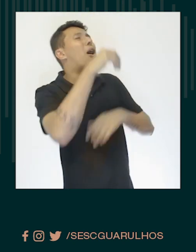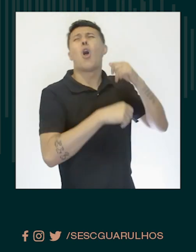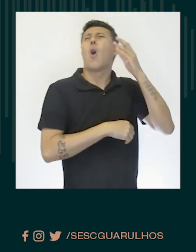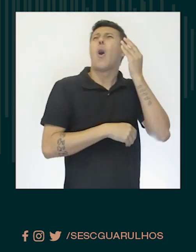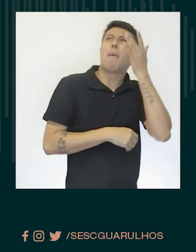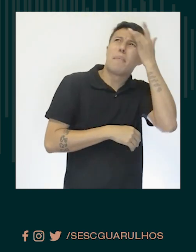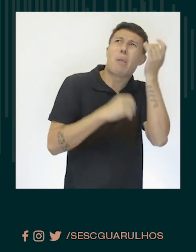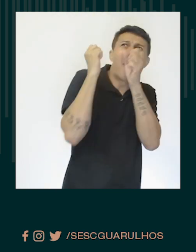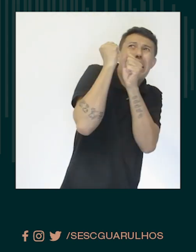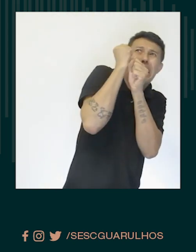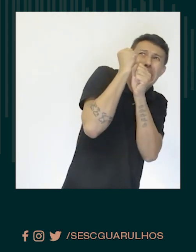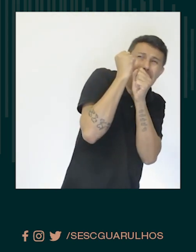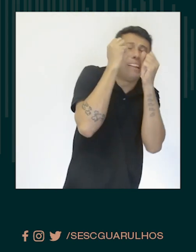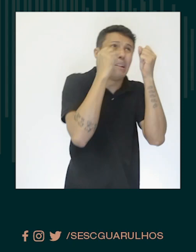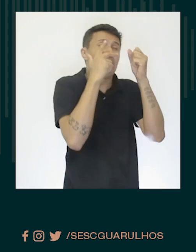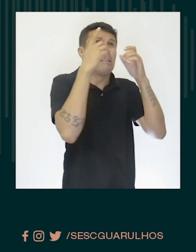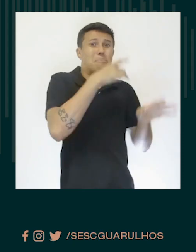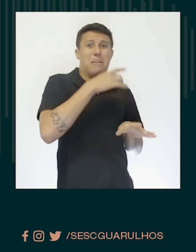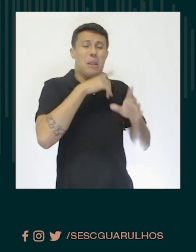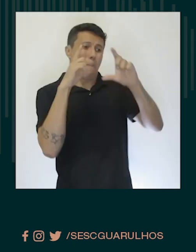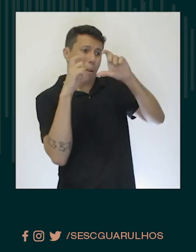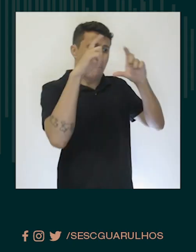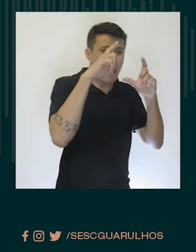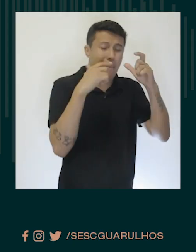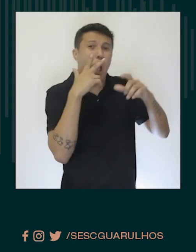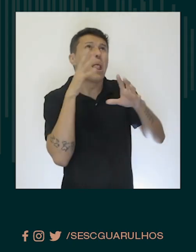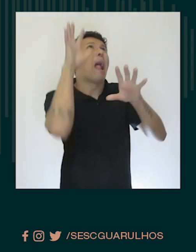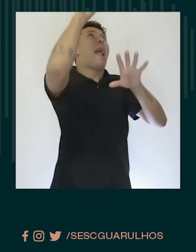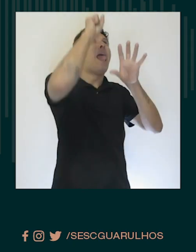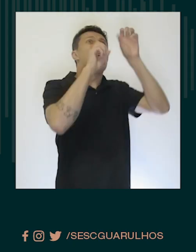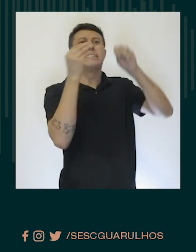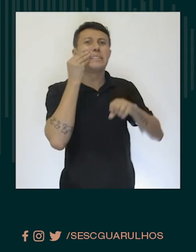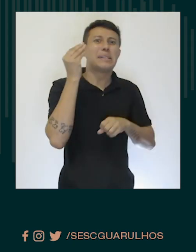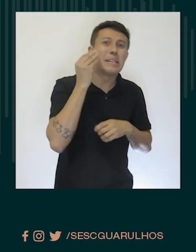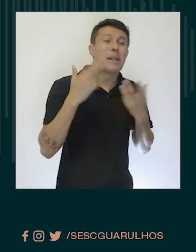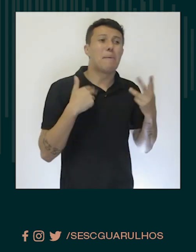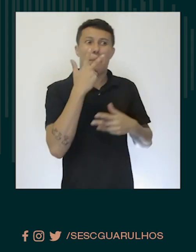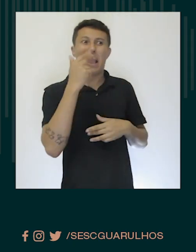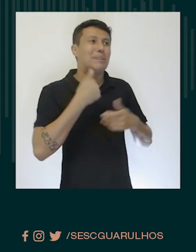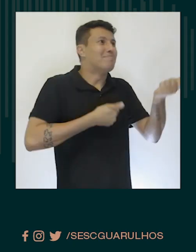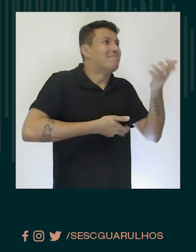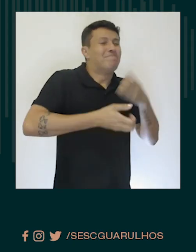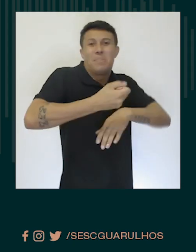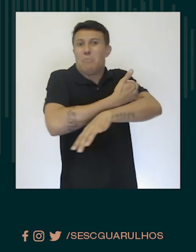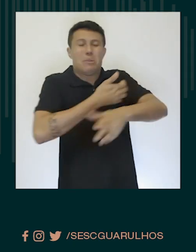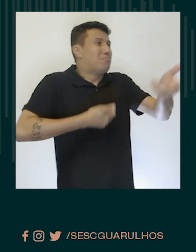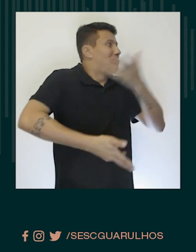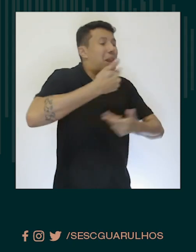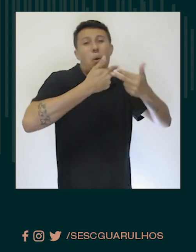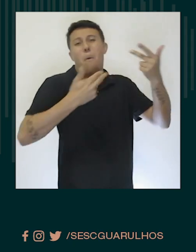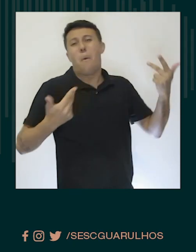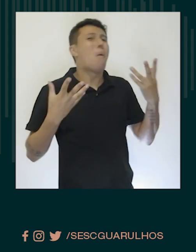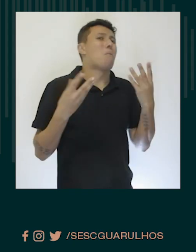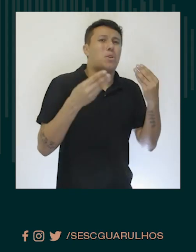medo, aí tem a outra pessoa tentando agarrar, então, é uma coisa que transmite muita coisa, então, eu sinto falta disso, de estar na